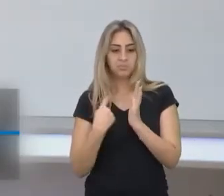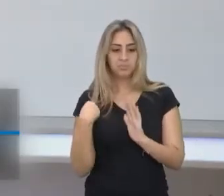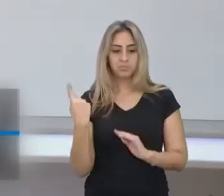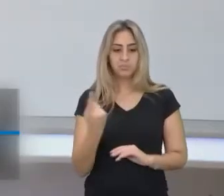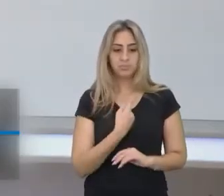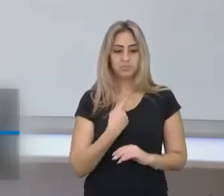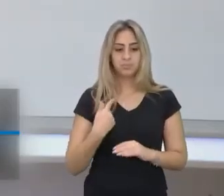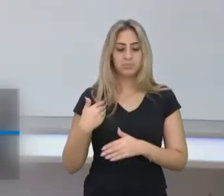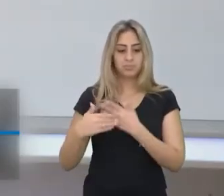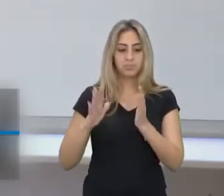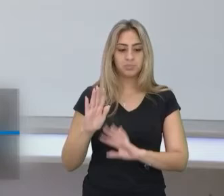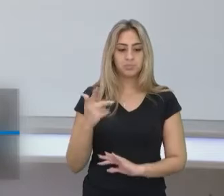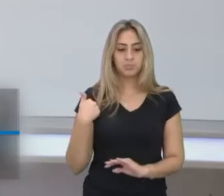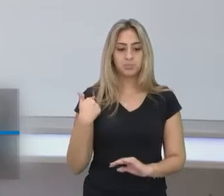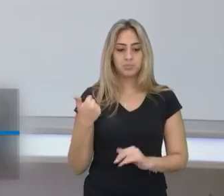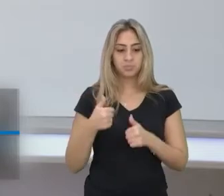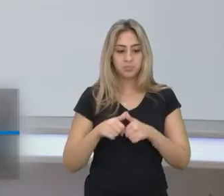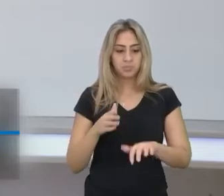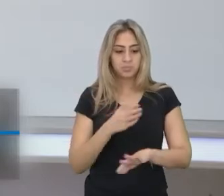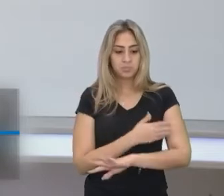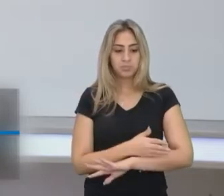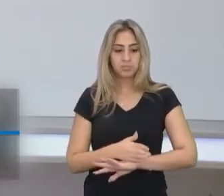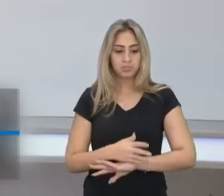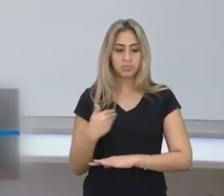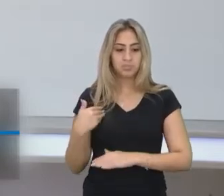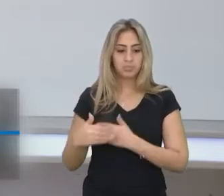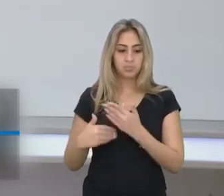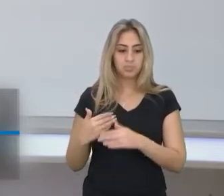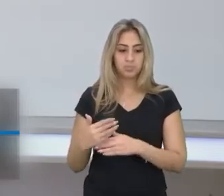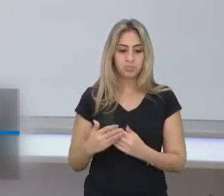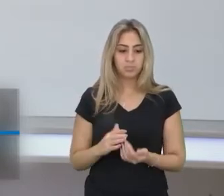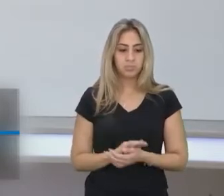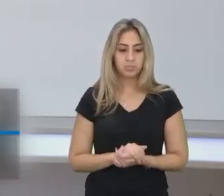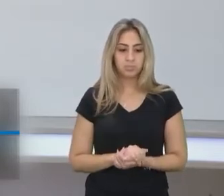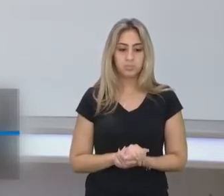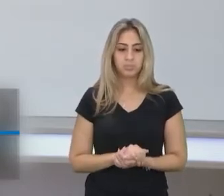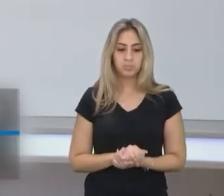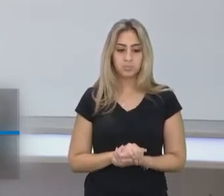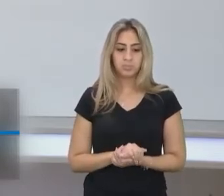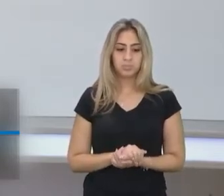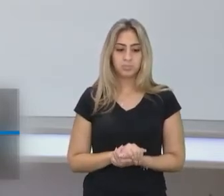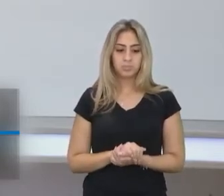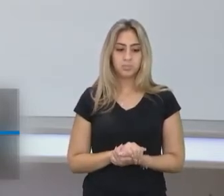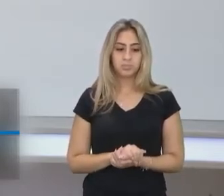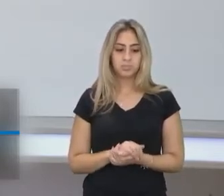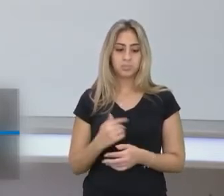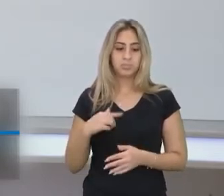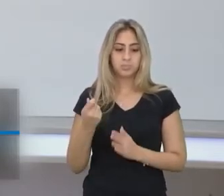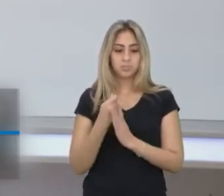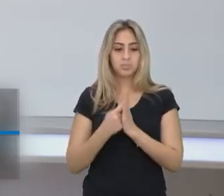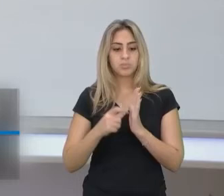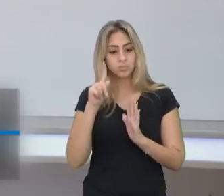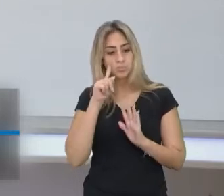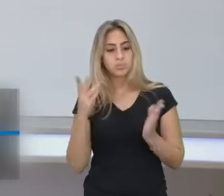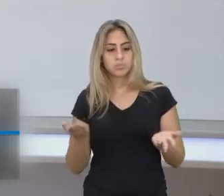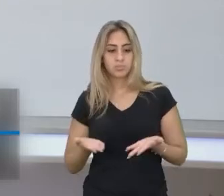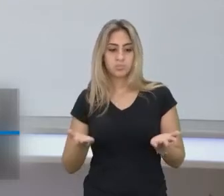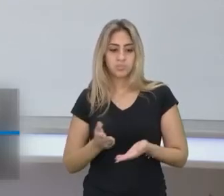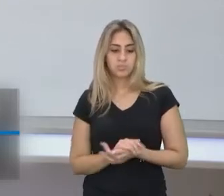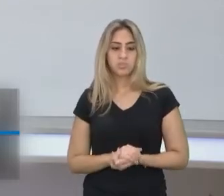gente já está pronto para começar a preencher o nosso diário de bordo com as nossas anotações do dia de hoje.